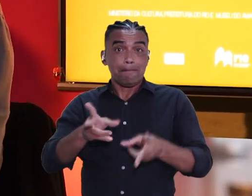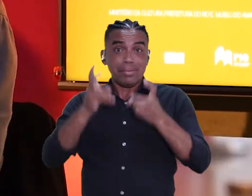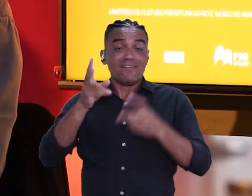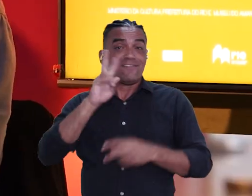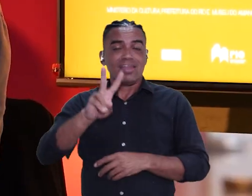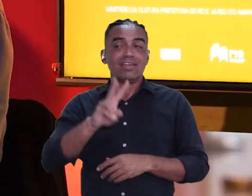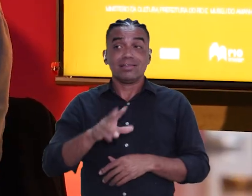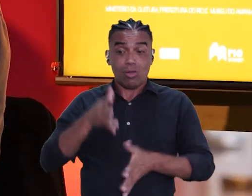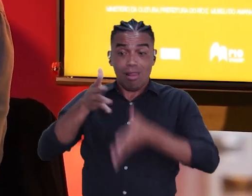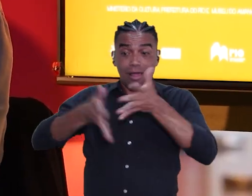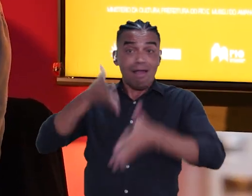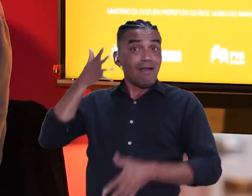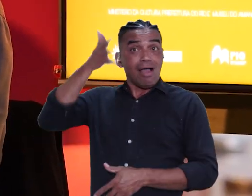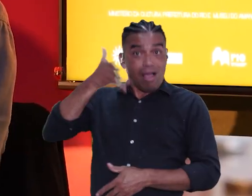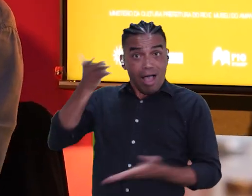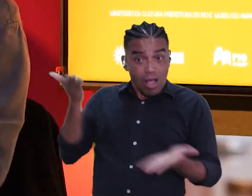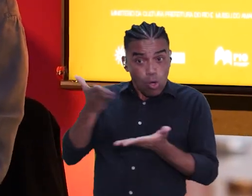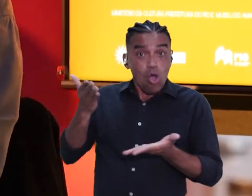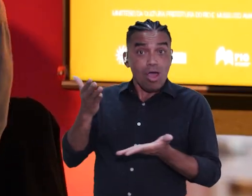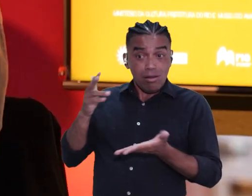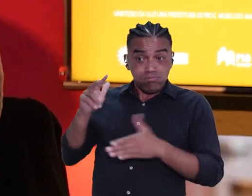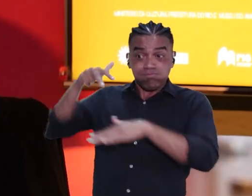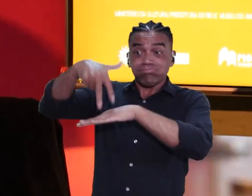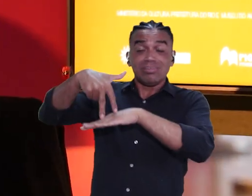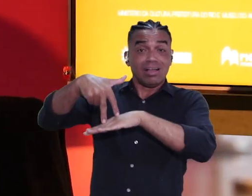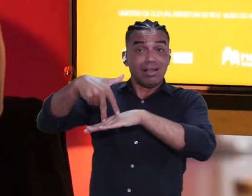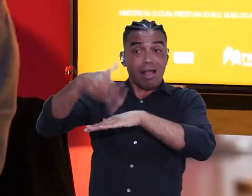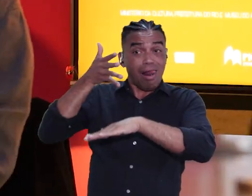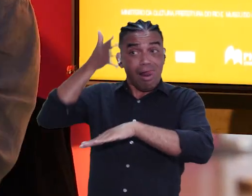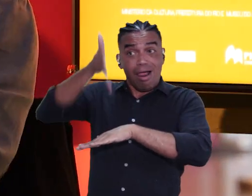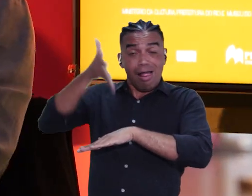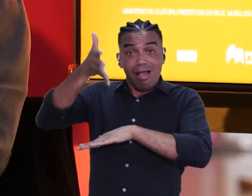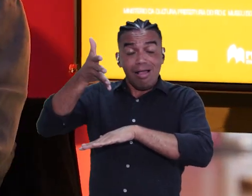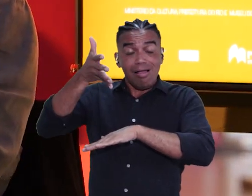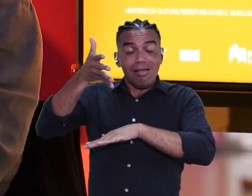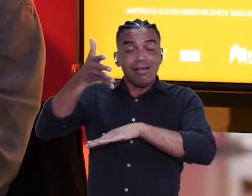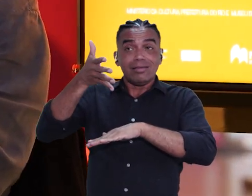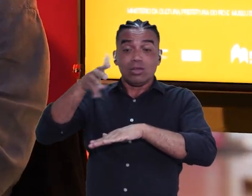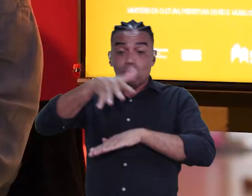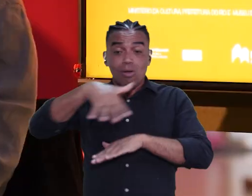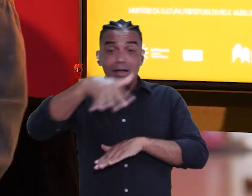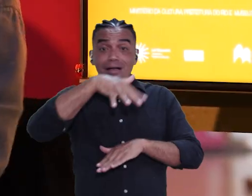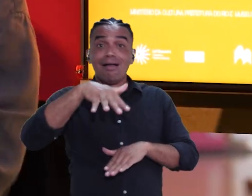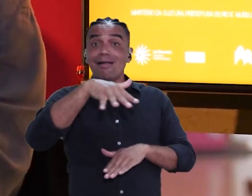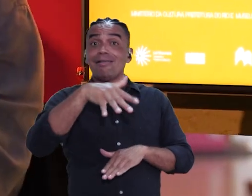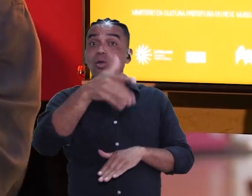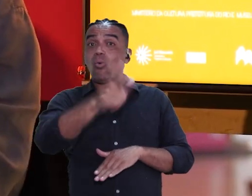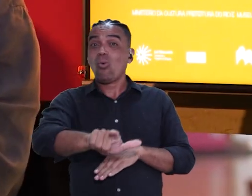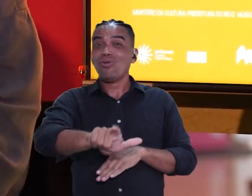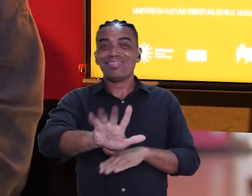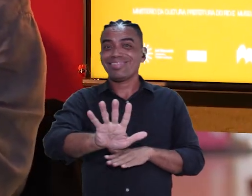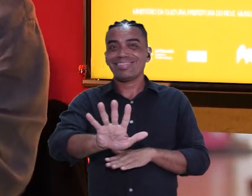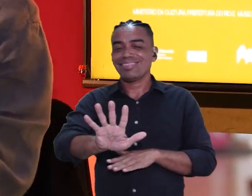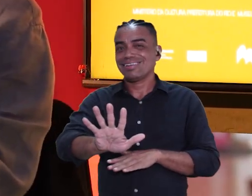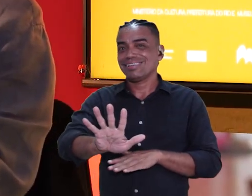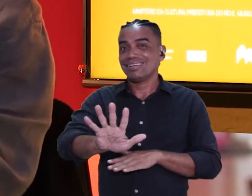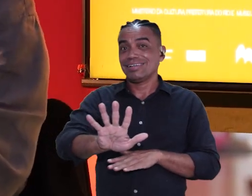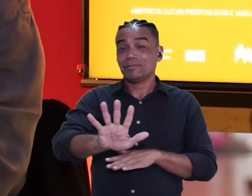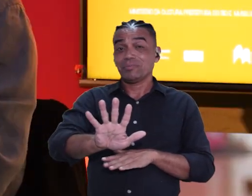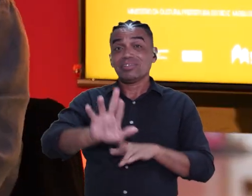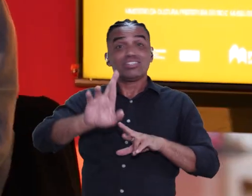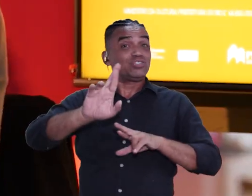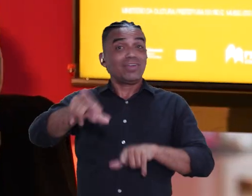uma demonstração disso. Ao mesmo tempo, em outra área inesperada, né? Quer dizer, inesperada ou pelo